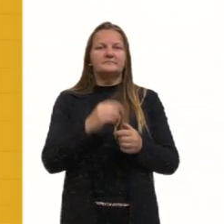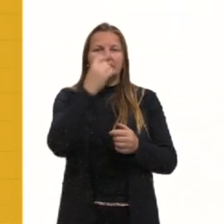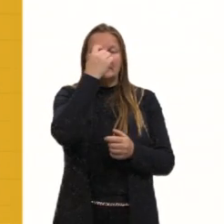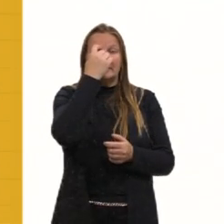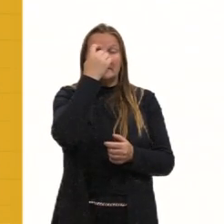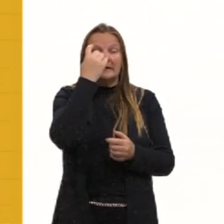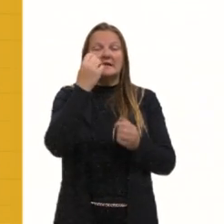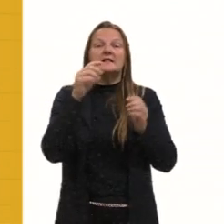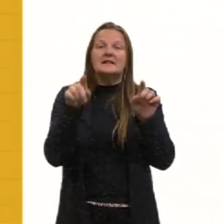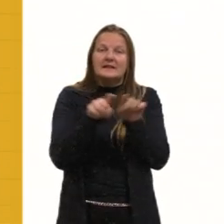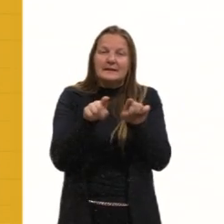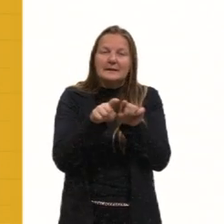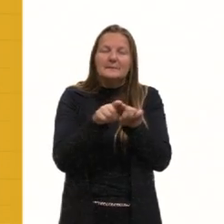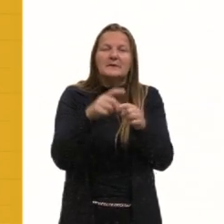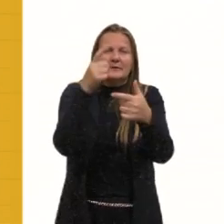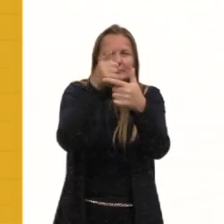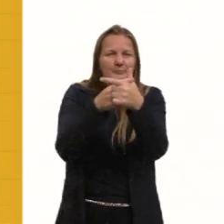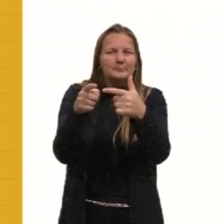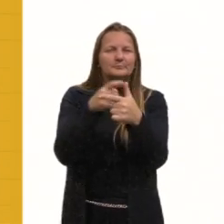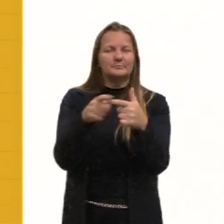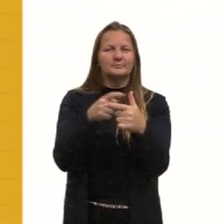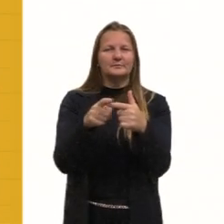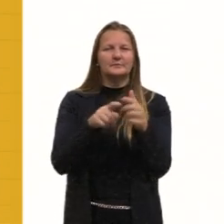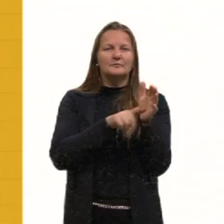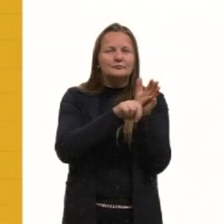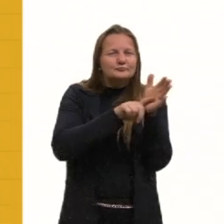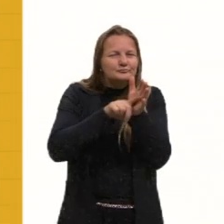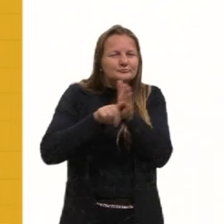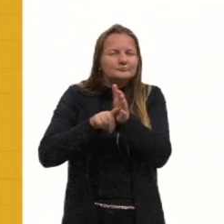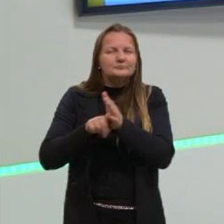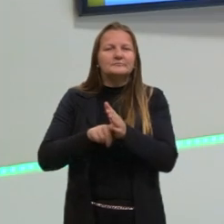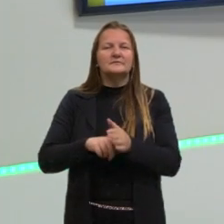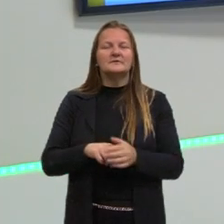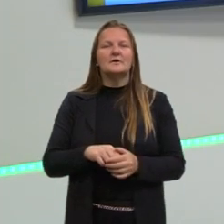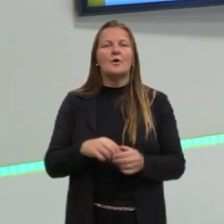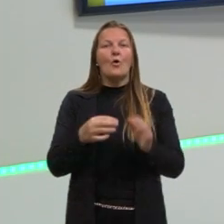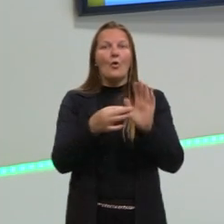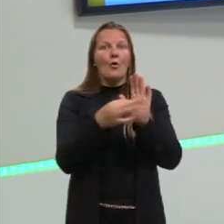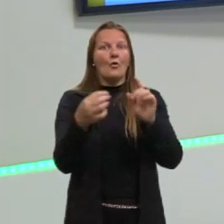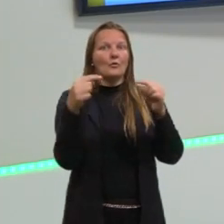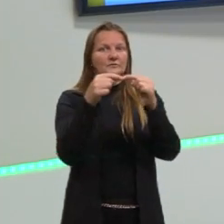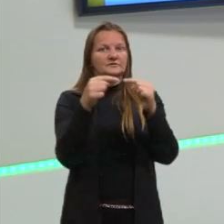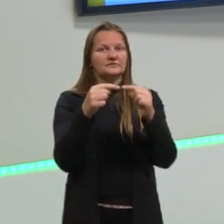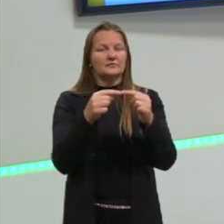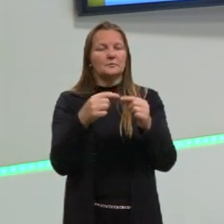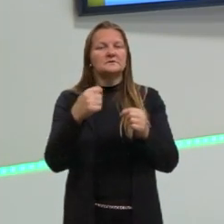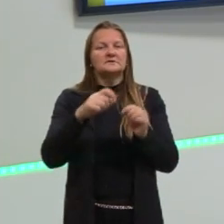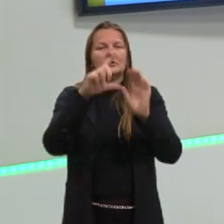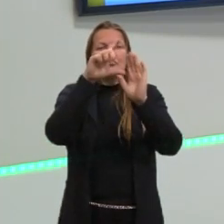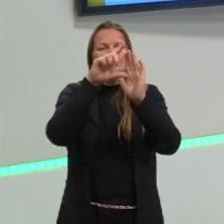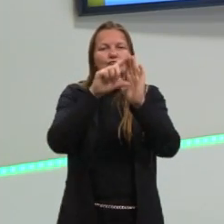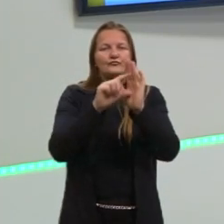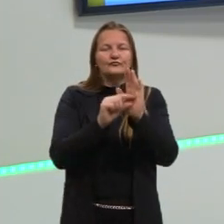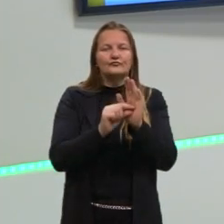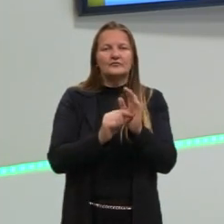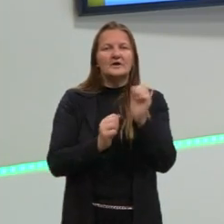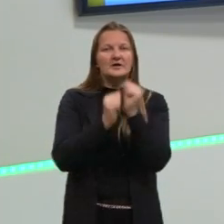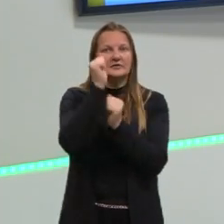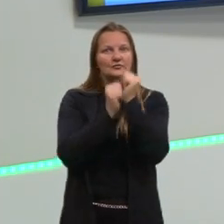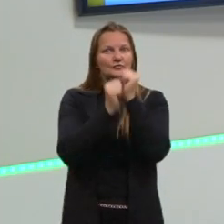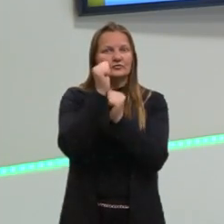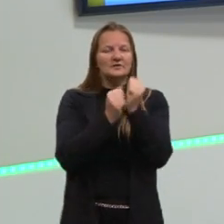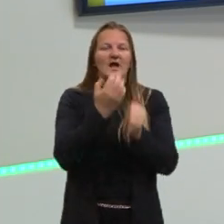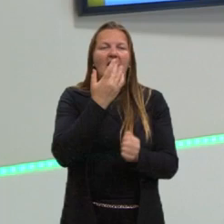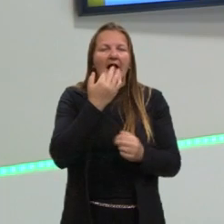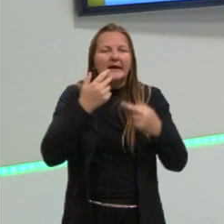como a questão problema da nossa aula de transitarificação visando reduzir a competição com a indústria de alimentos já